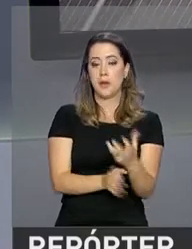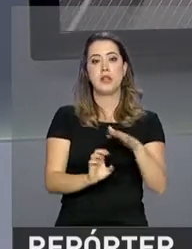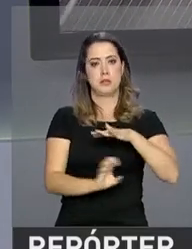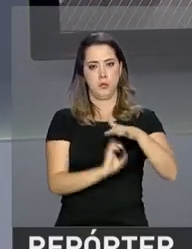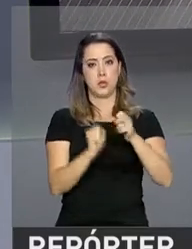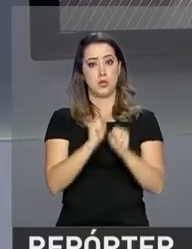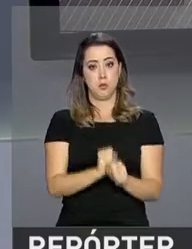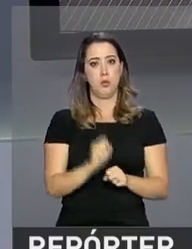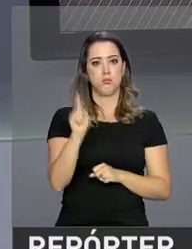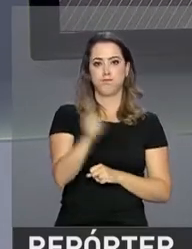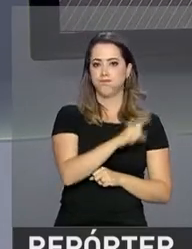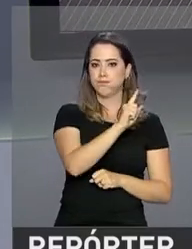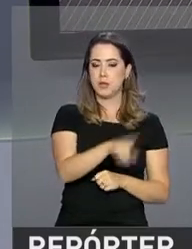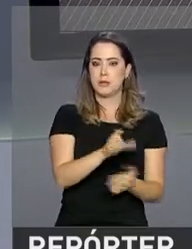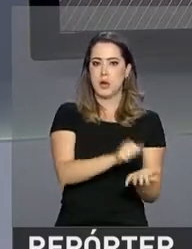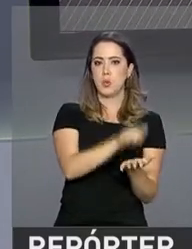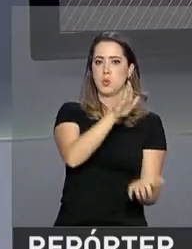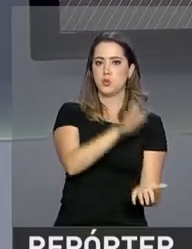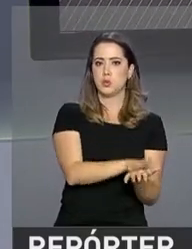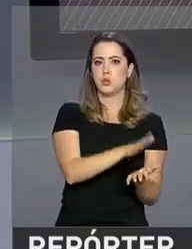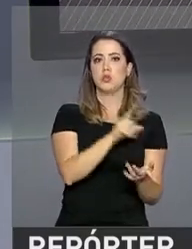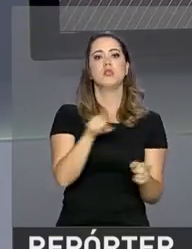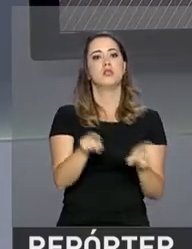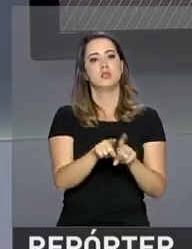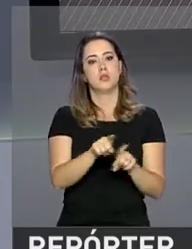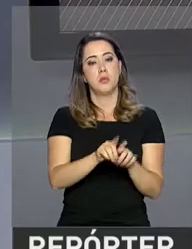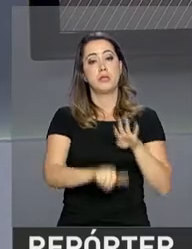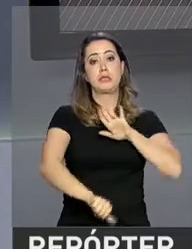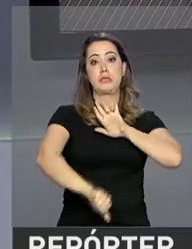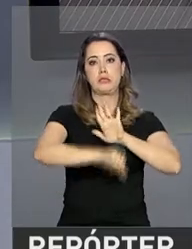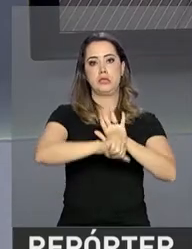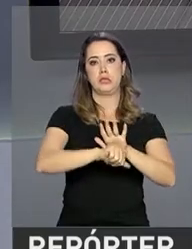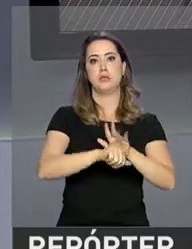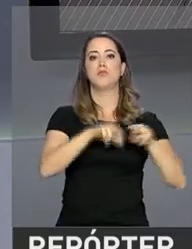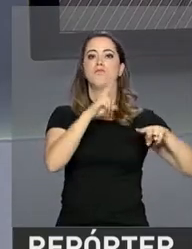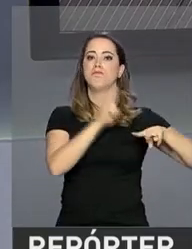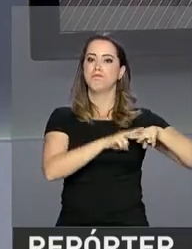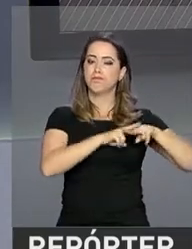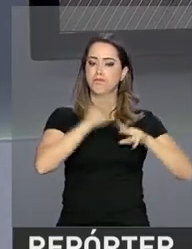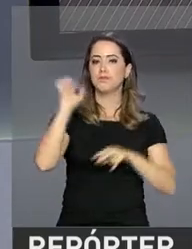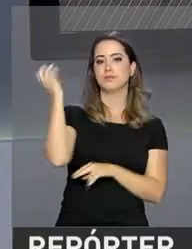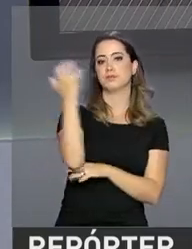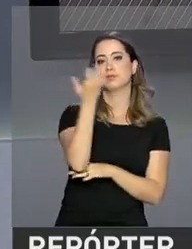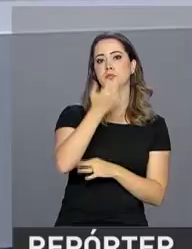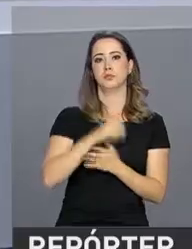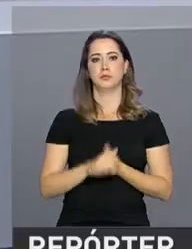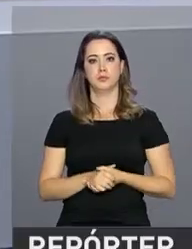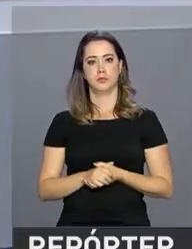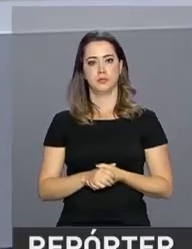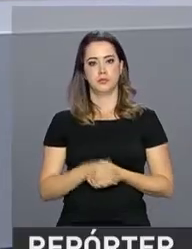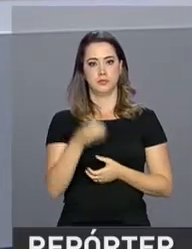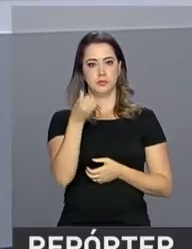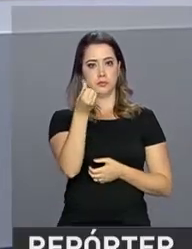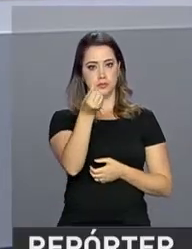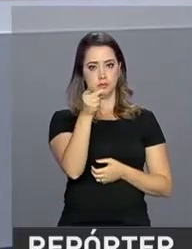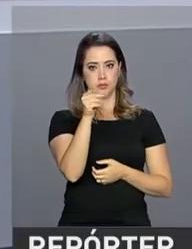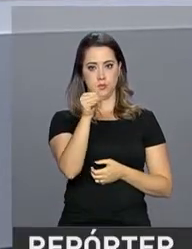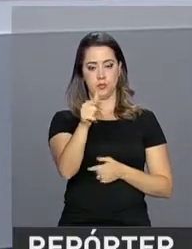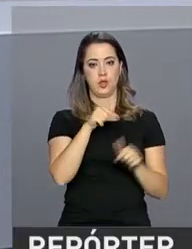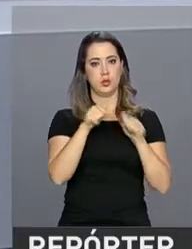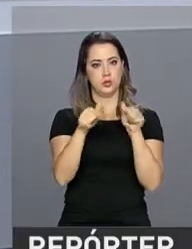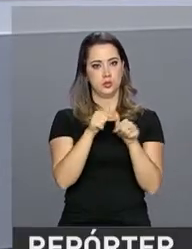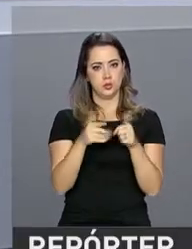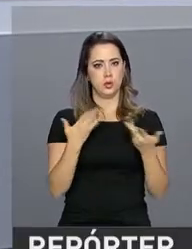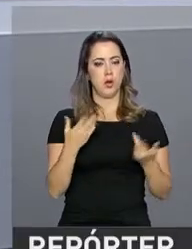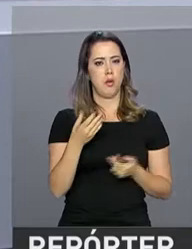ser multadas perder a concessão e até responder criminalmente por danos ambientais com seis dias úteis